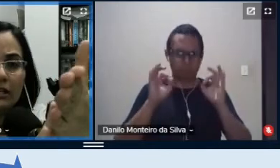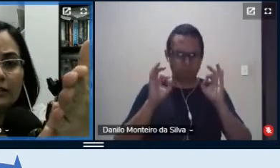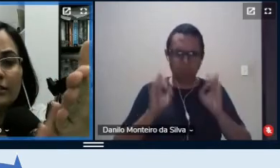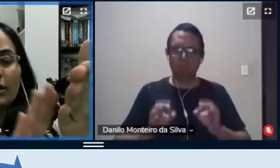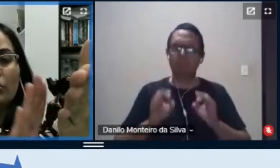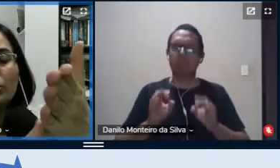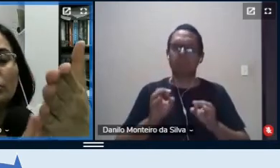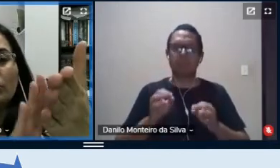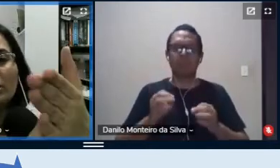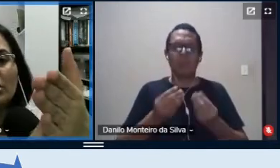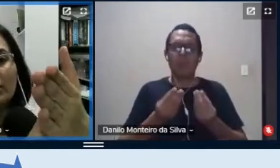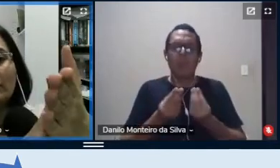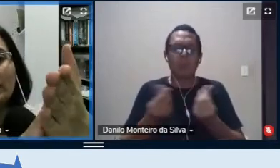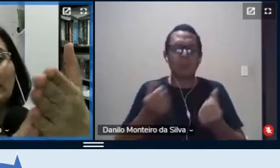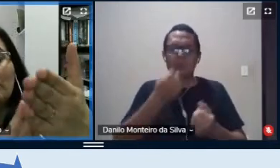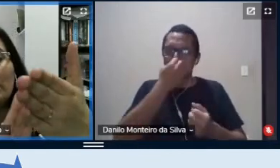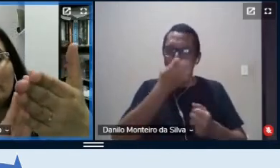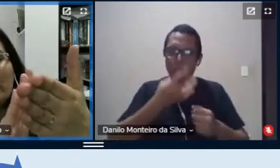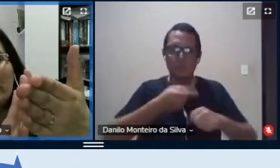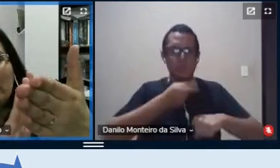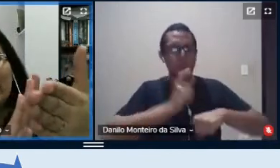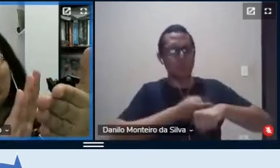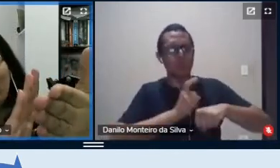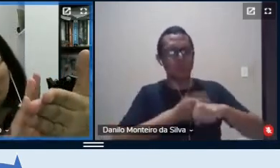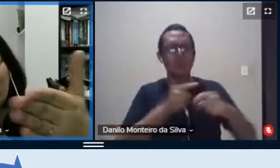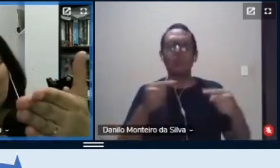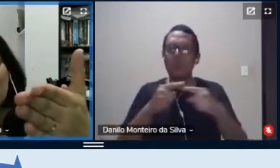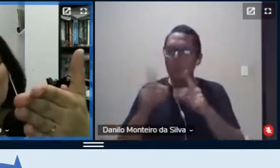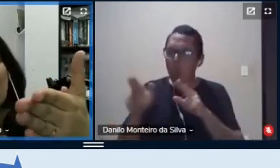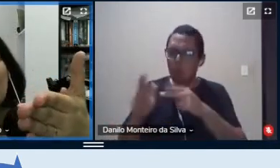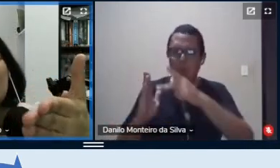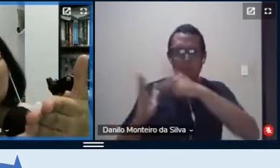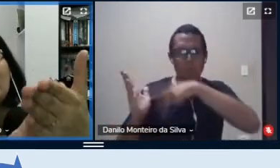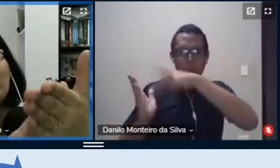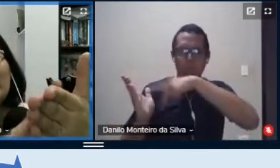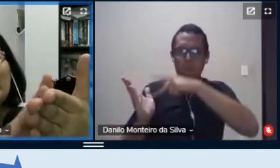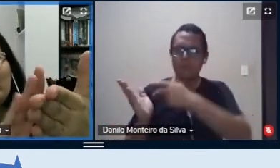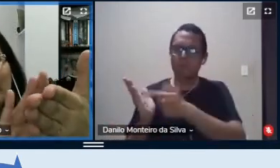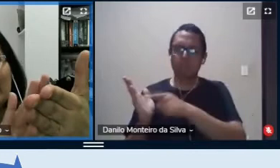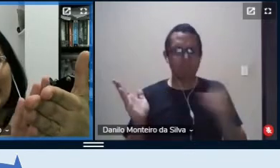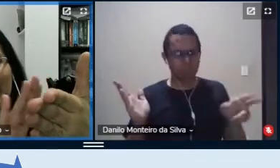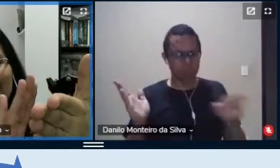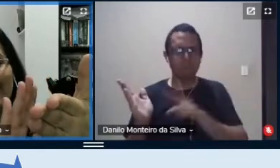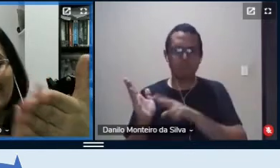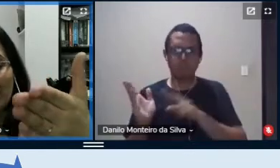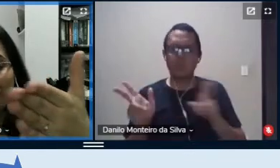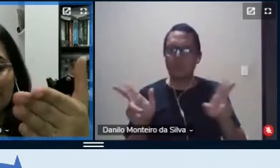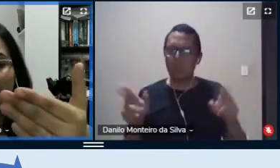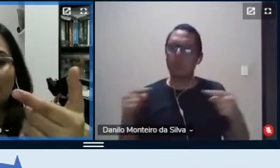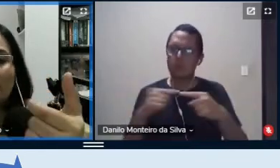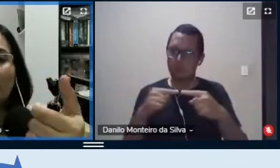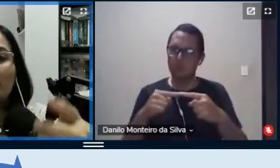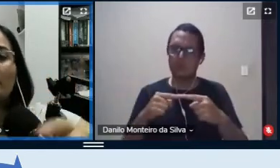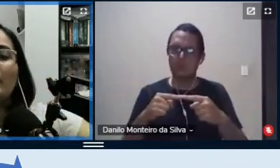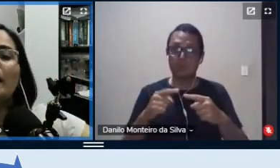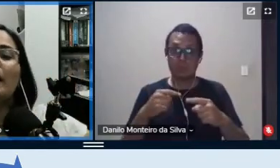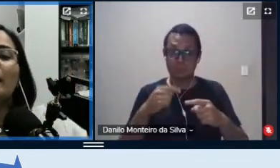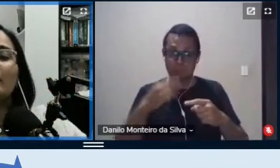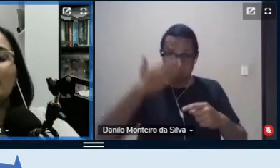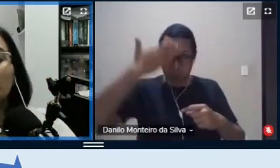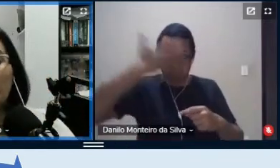de dureza, de acordo com o projeto dele, porque foi feito o tratamento certo. Então, para a gente fazer essa certificação